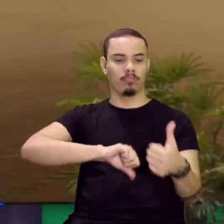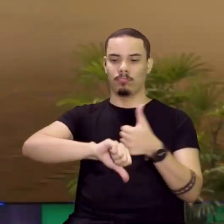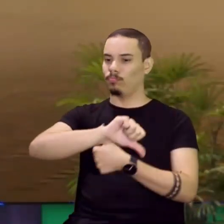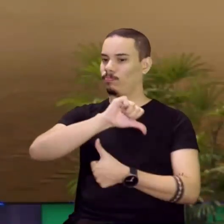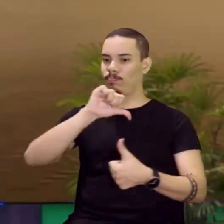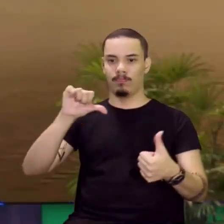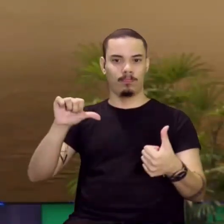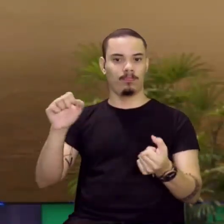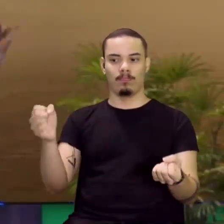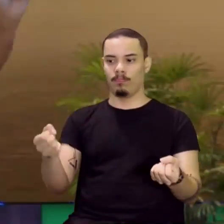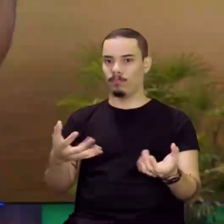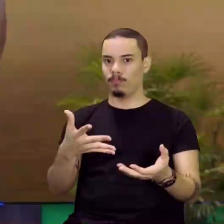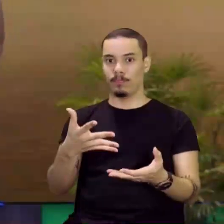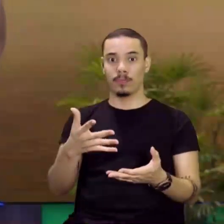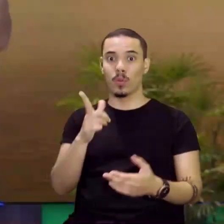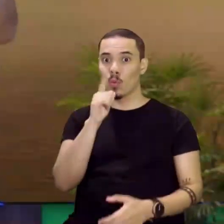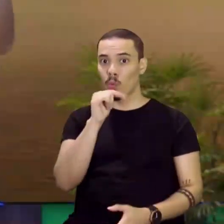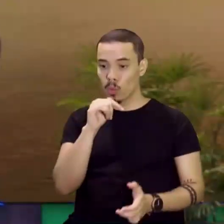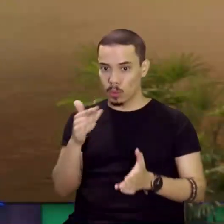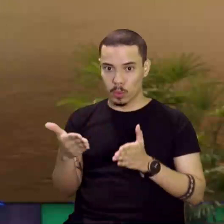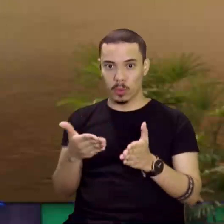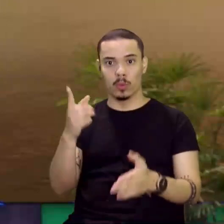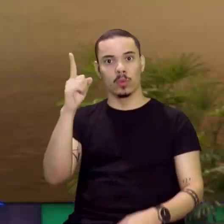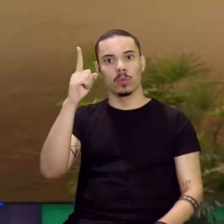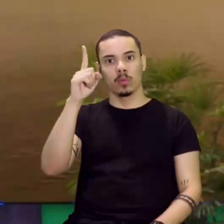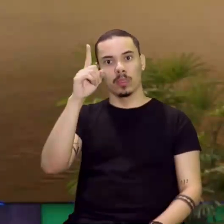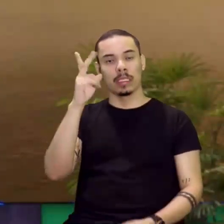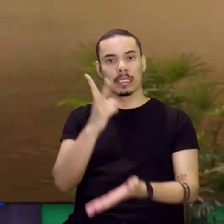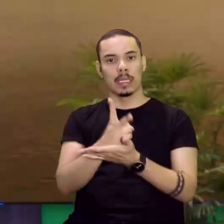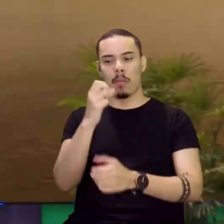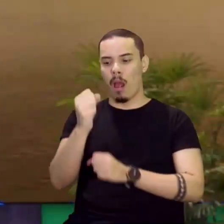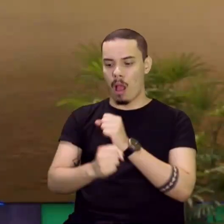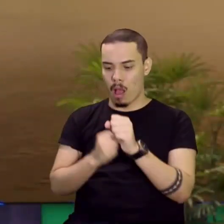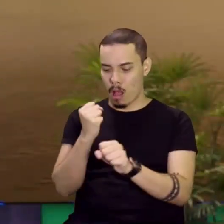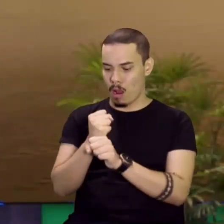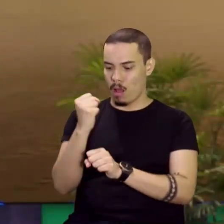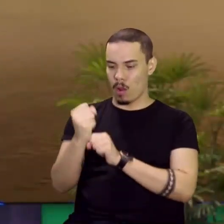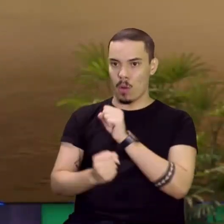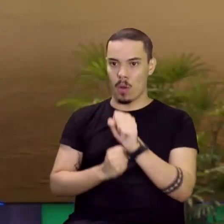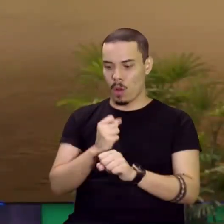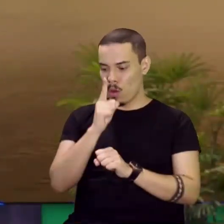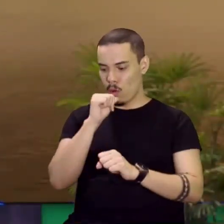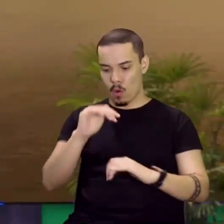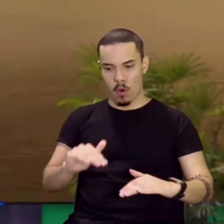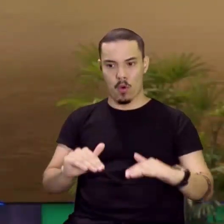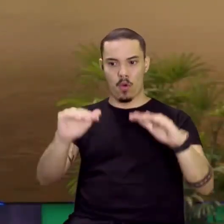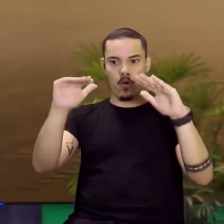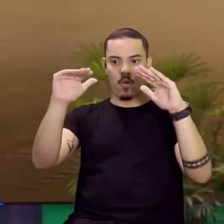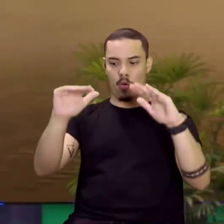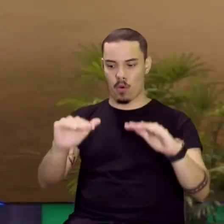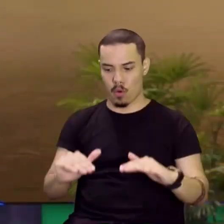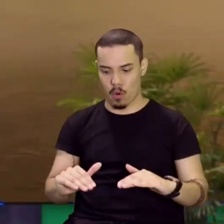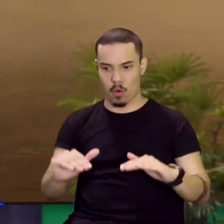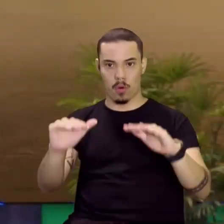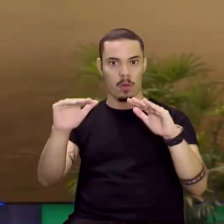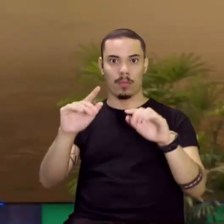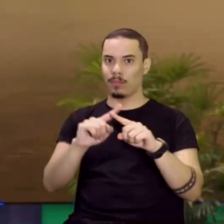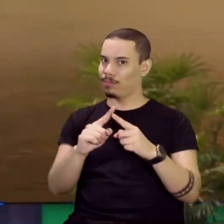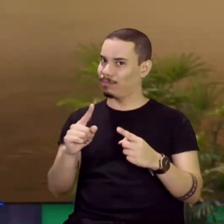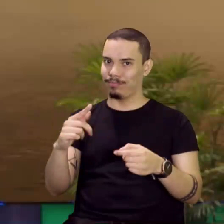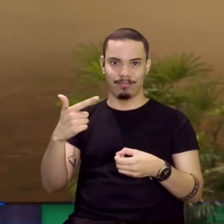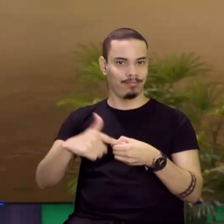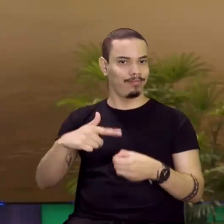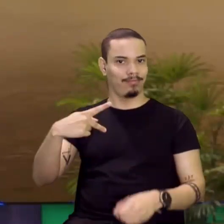renováveis. O Rio Madeira, todo ano ele enche, todo ano ele baixa. Mas não é assim com o petróleo, não é assim com o